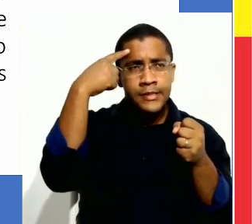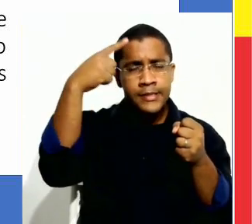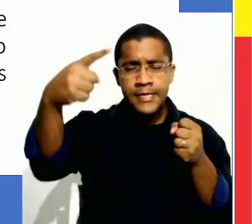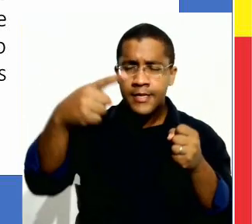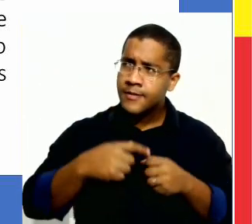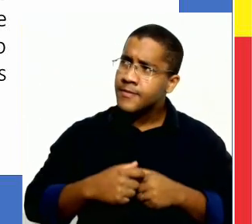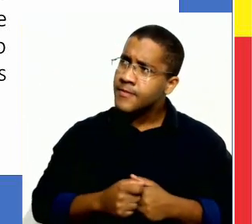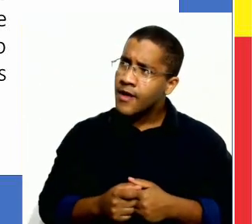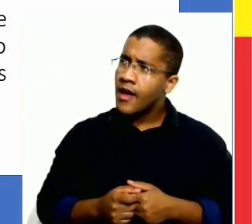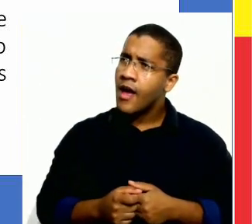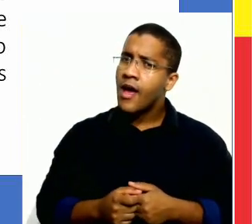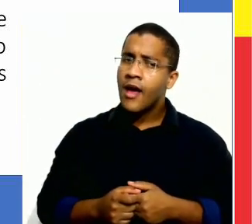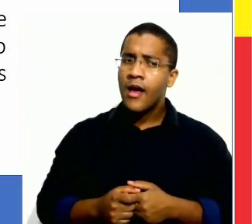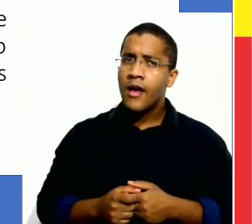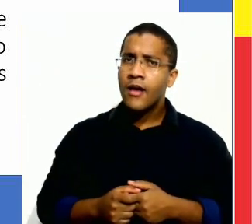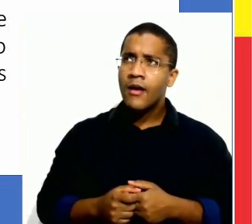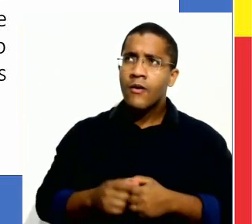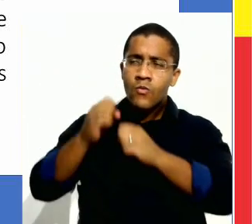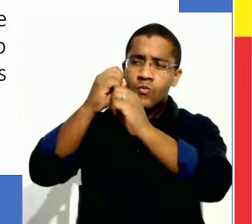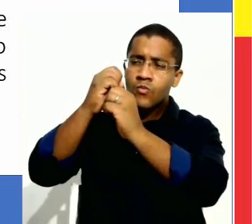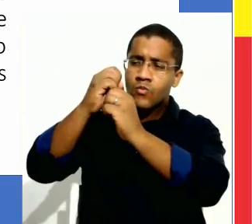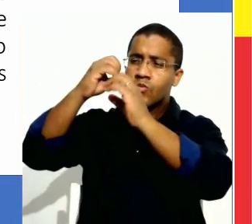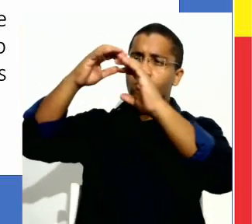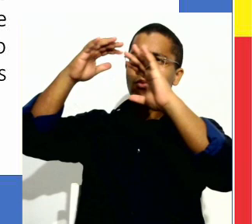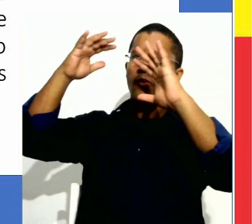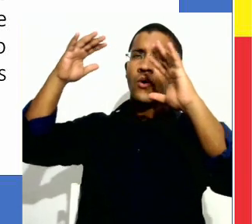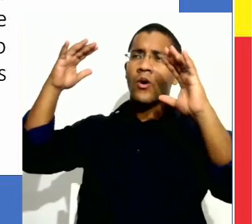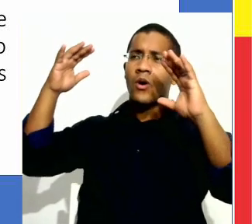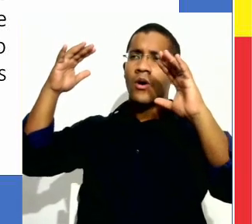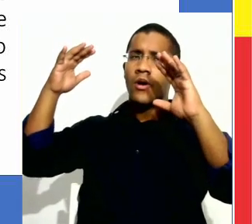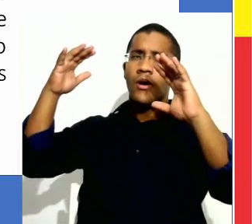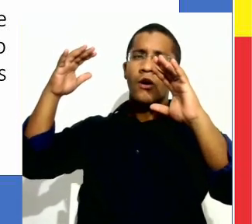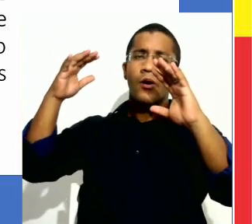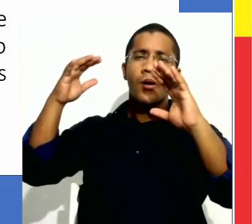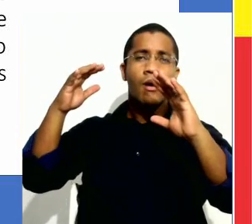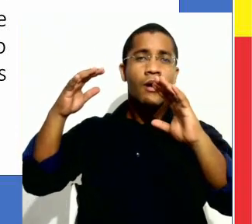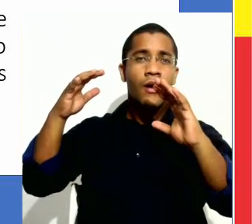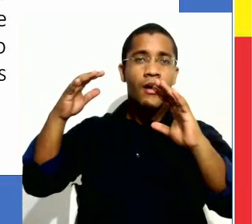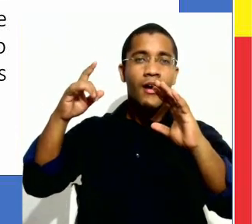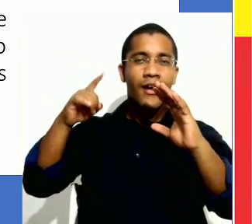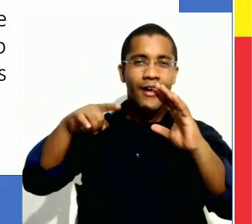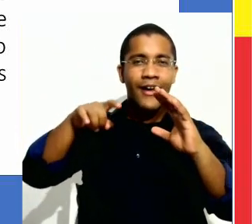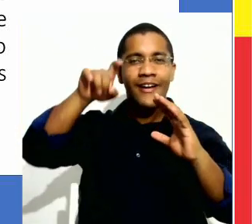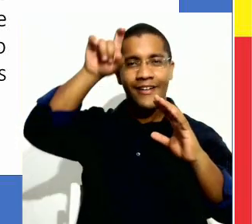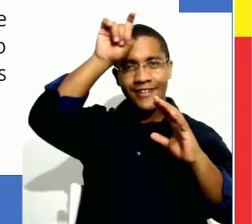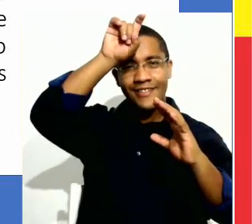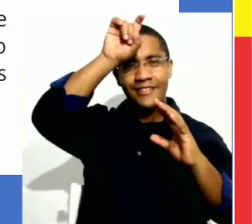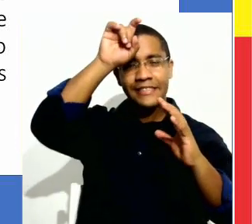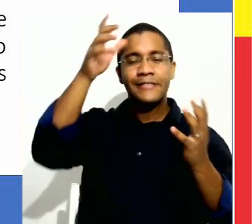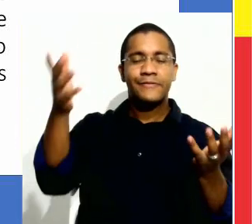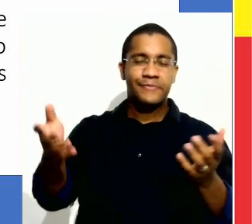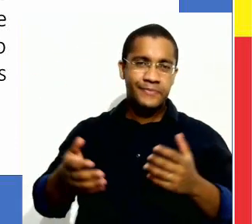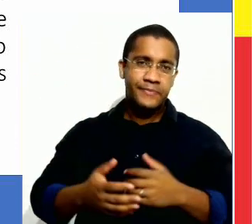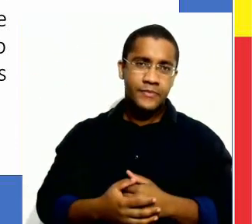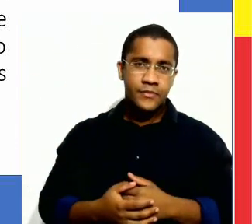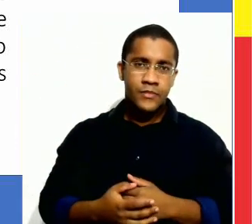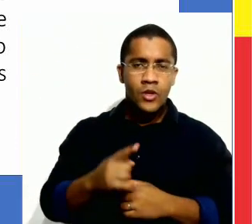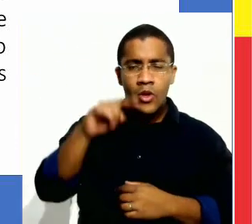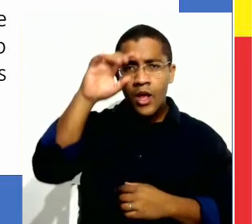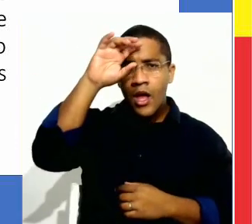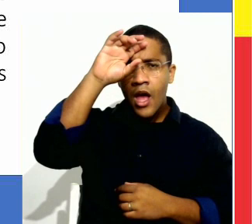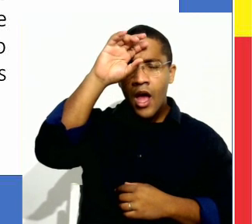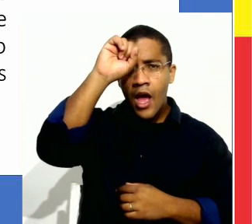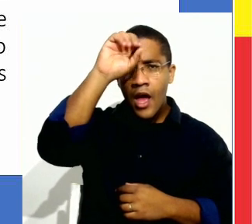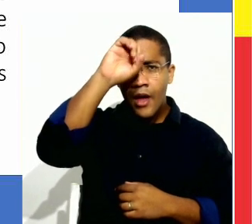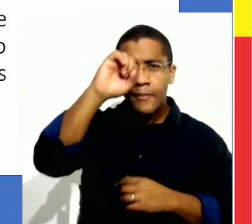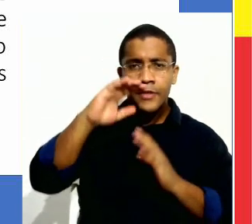naturalmente, o que vem na nossa cabeça é a egípcia.